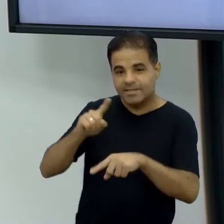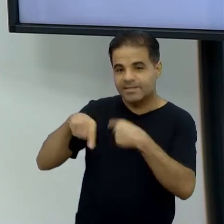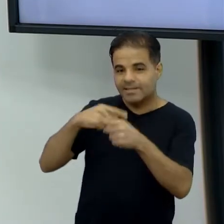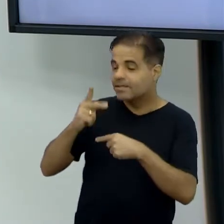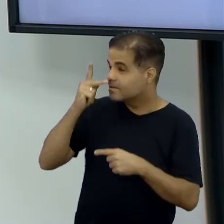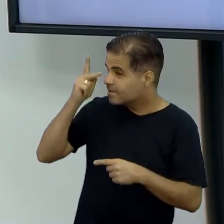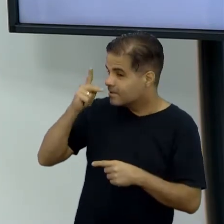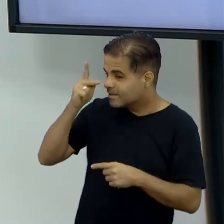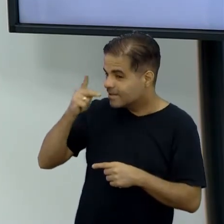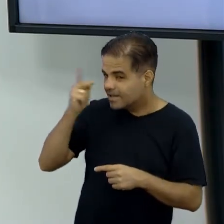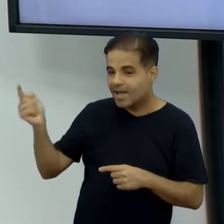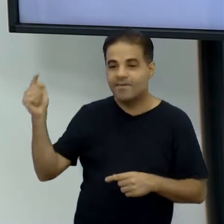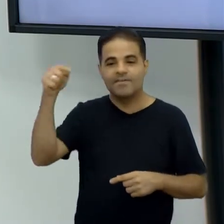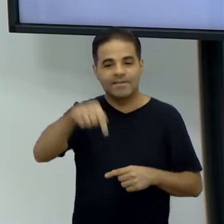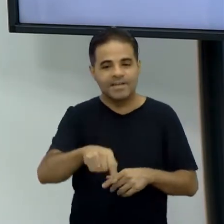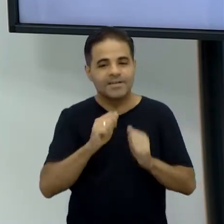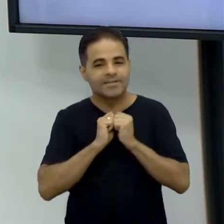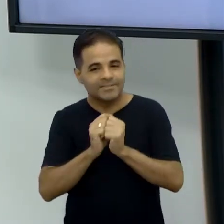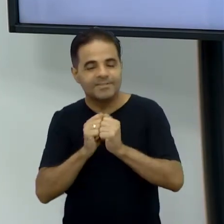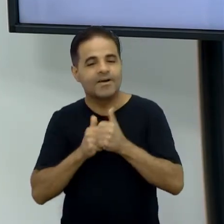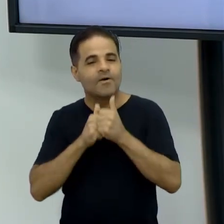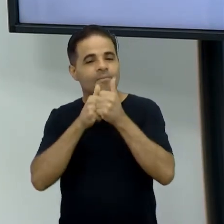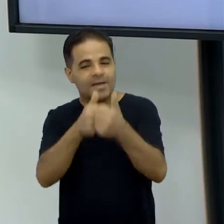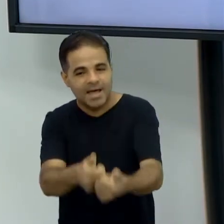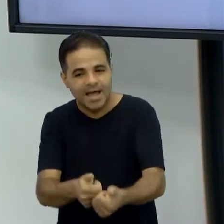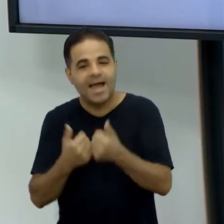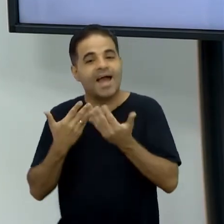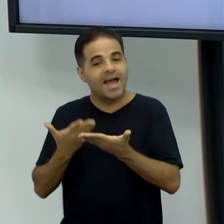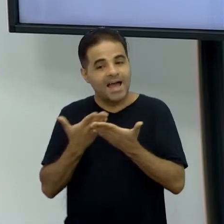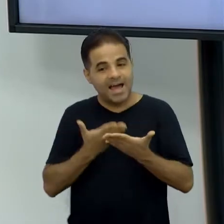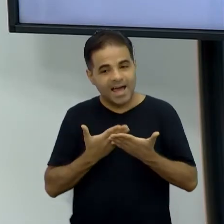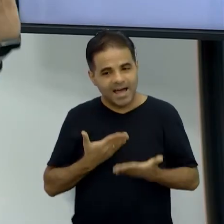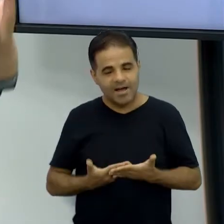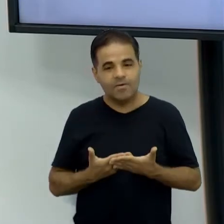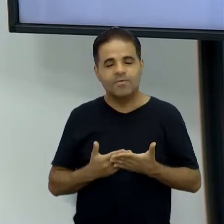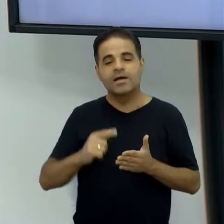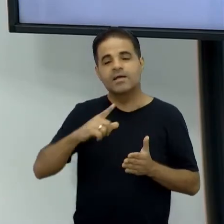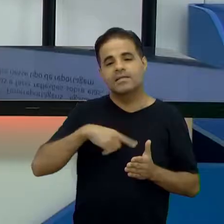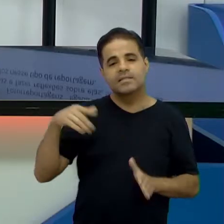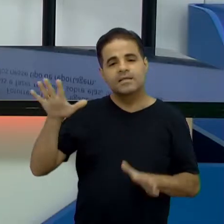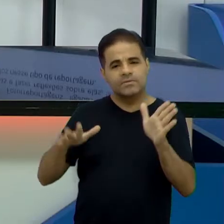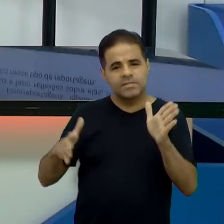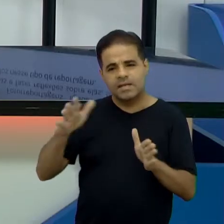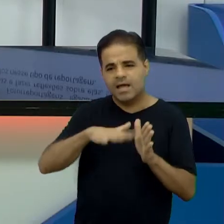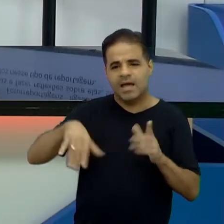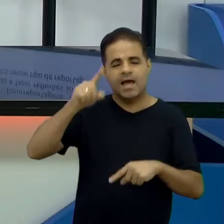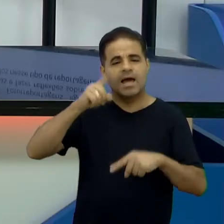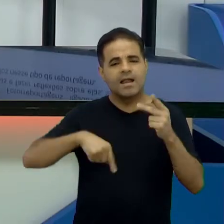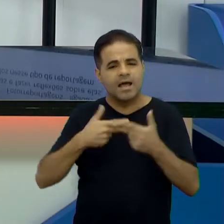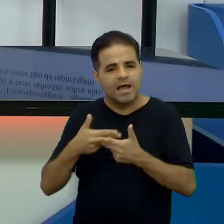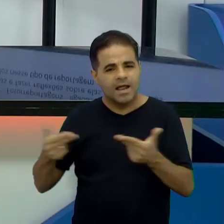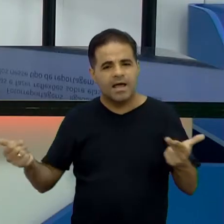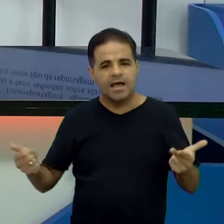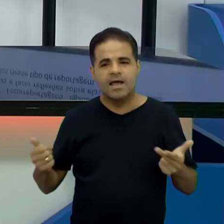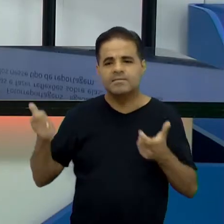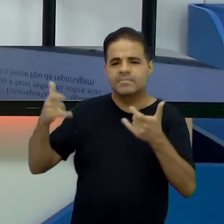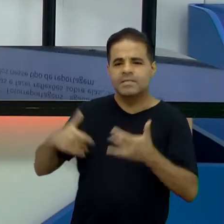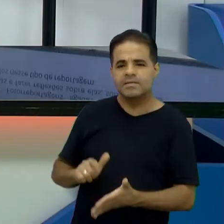a Cauene acompanha a gente aí na nossa aula. E ao fundo a gente tem um cenário com alguns objetos que remetem ao